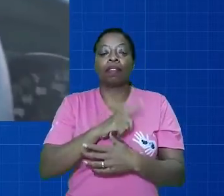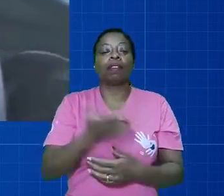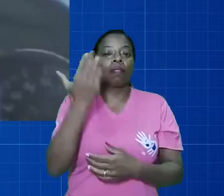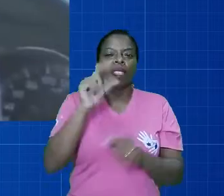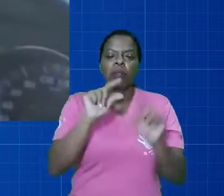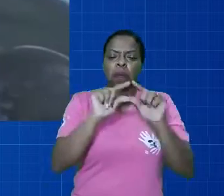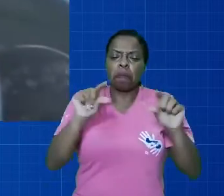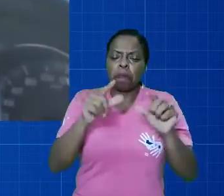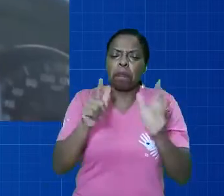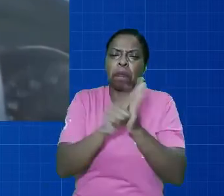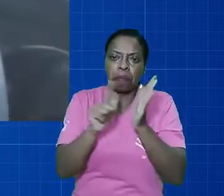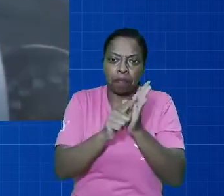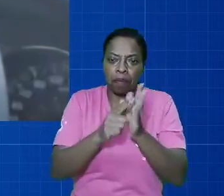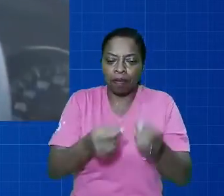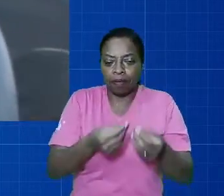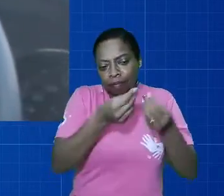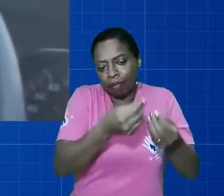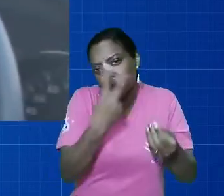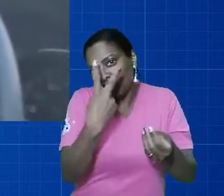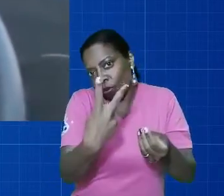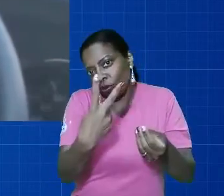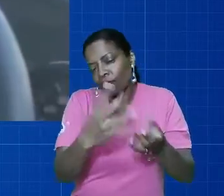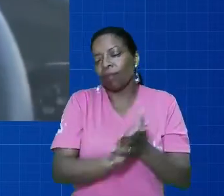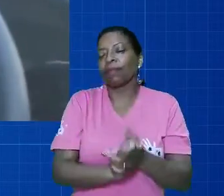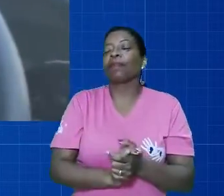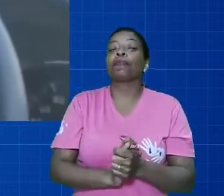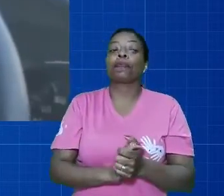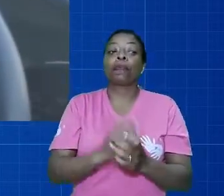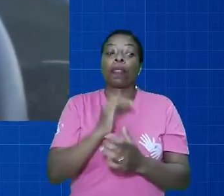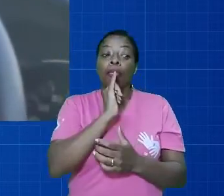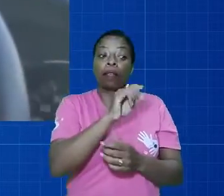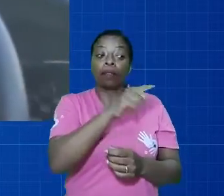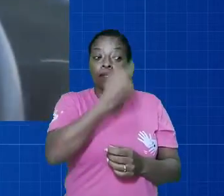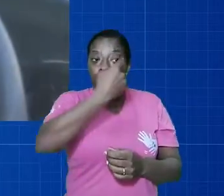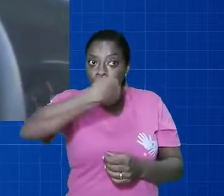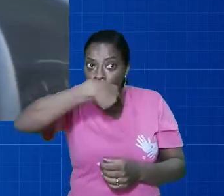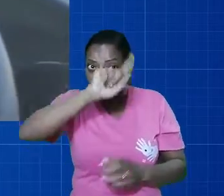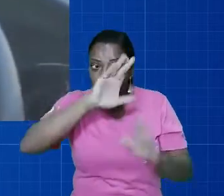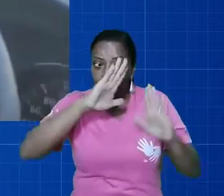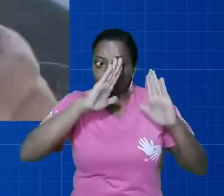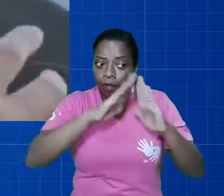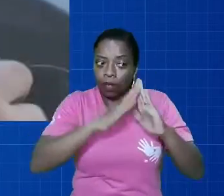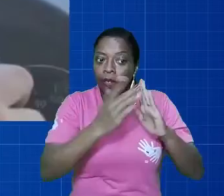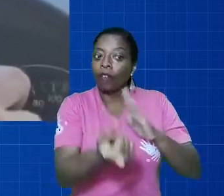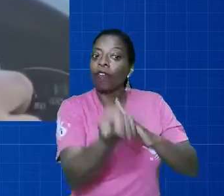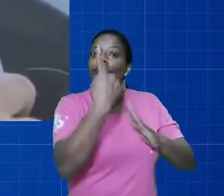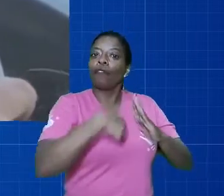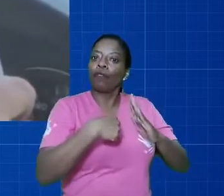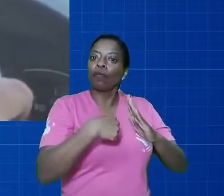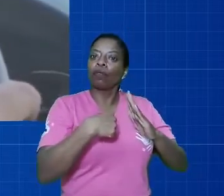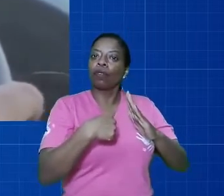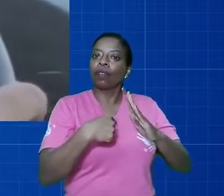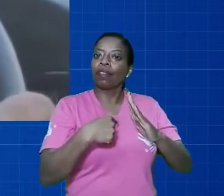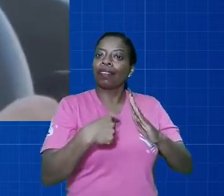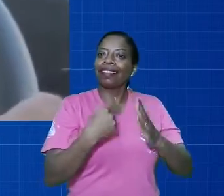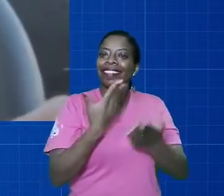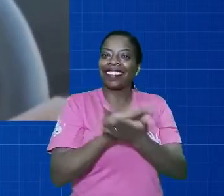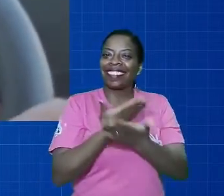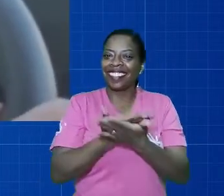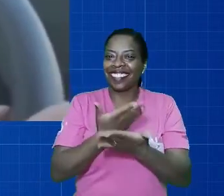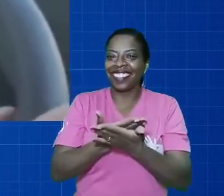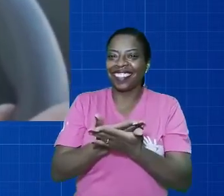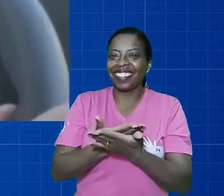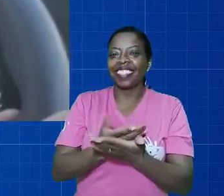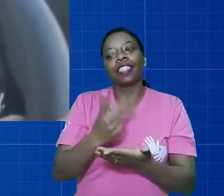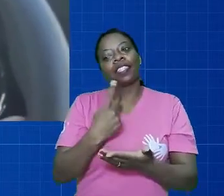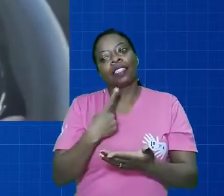E quando eles tinham aula com a gente entregava outros dois, um para eles irem para casa e um para voltar no dia seguinte da aula. E alguns, dependendo